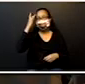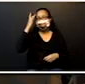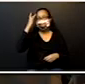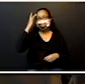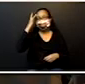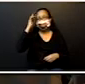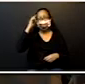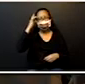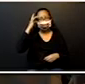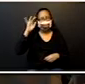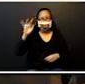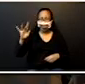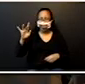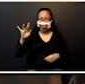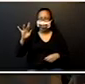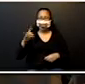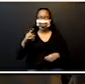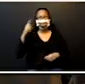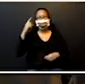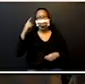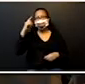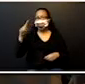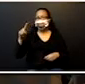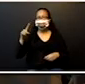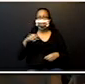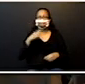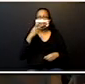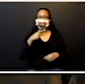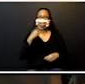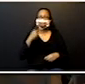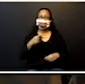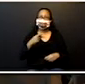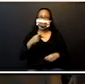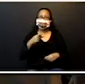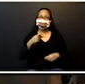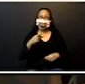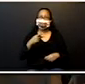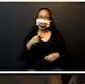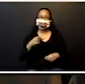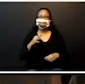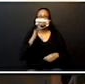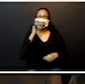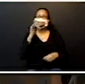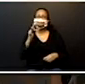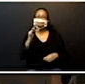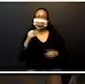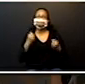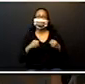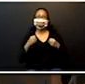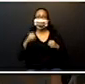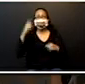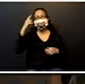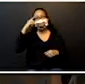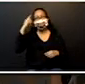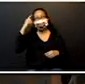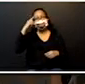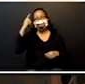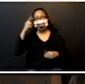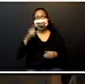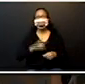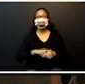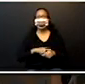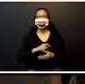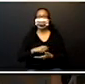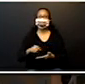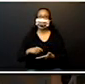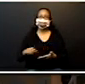no presente e no passado. No futuro a gente já tem o quê? Que pensar um pouquinho na hora de escrever, porque é